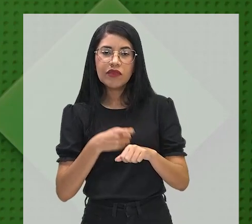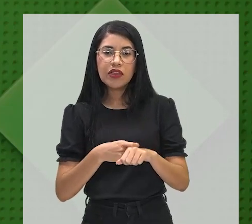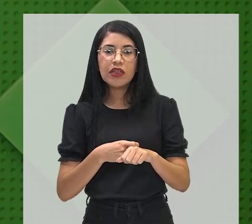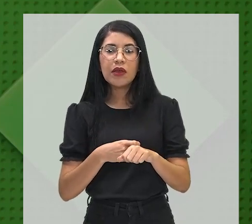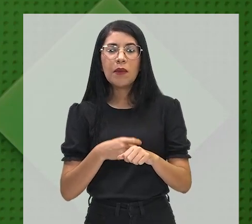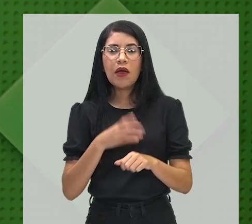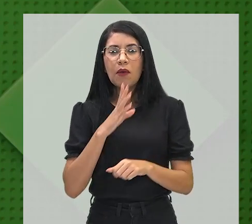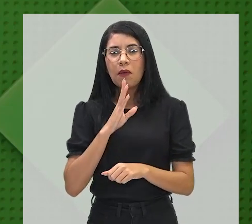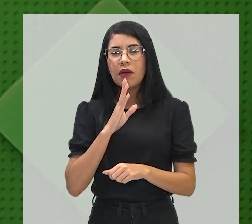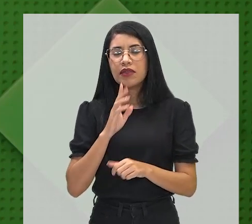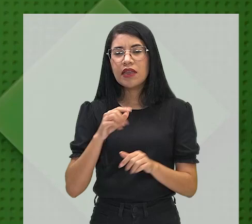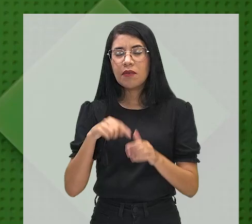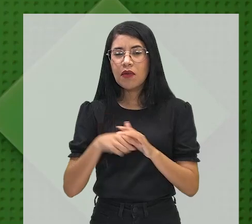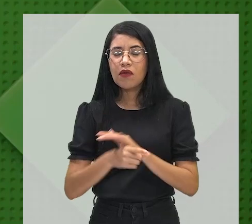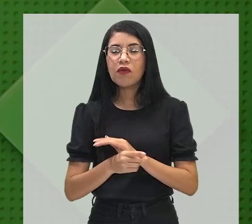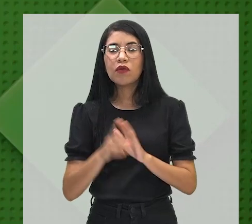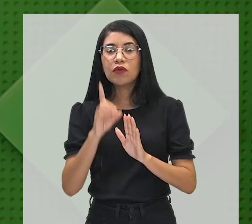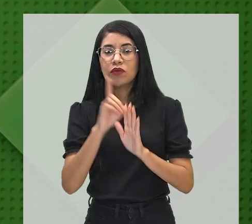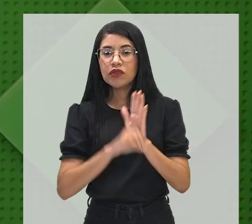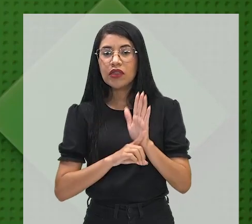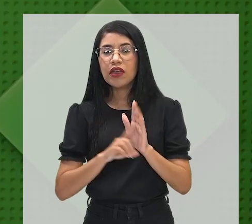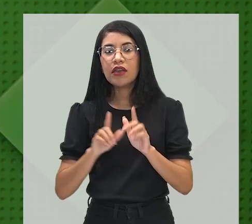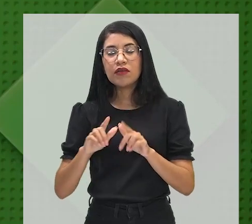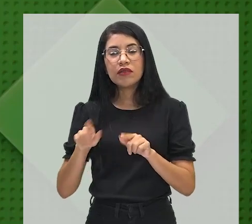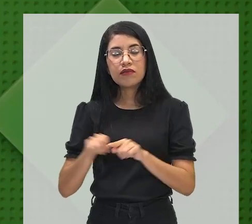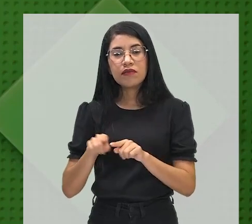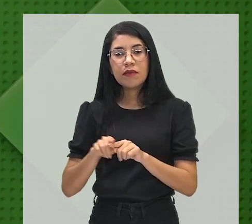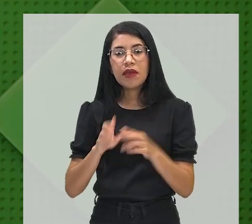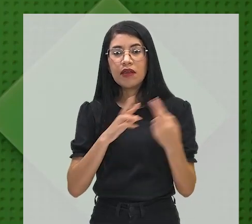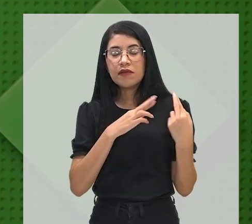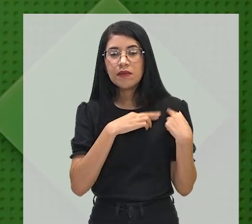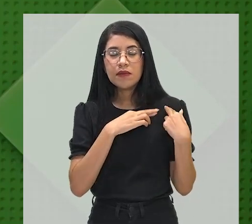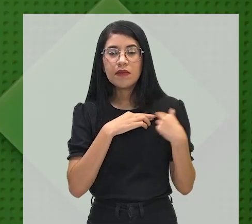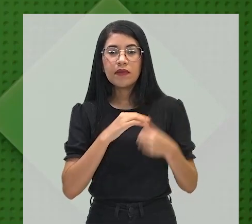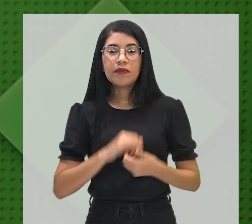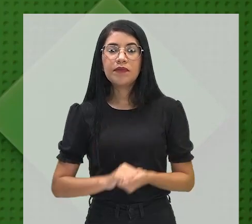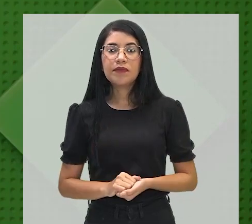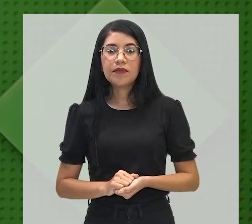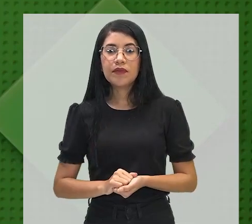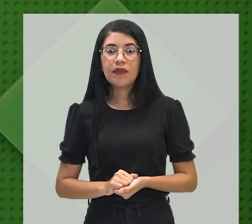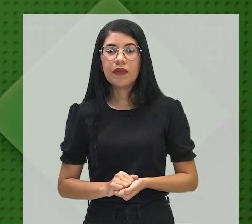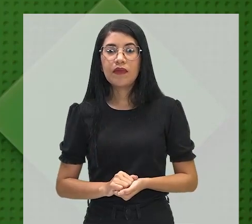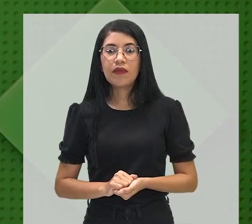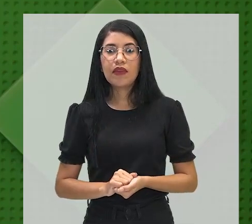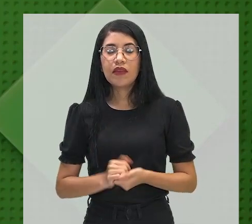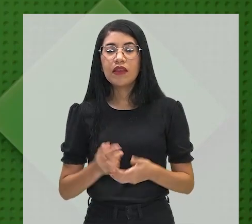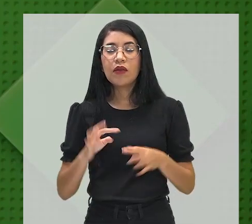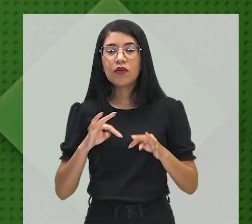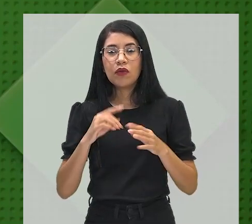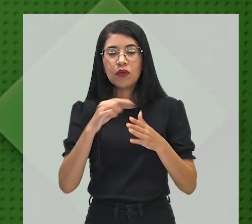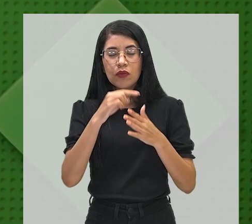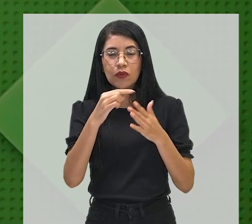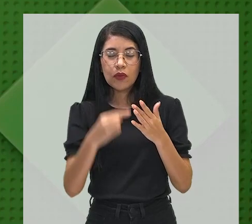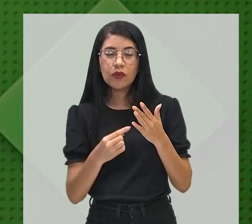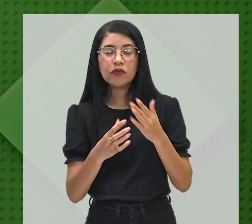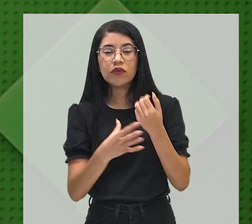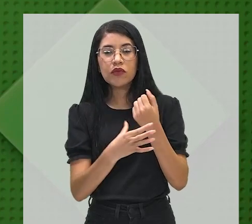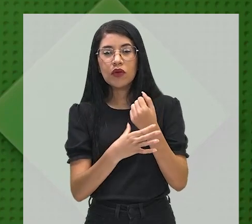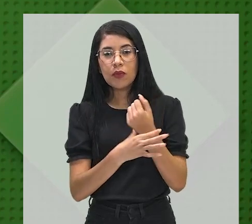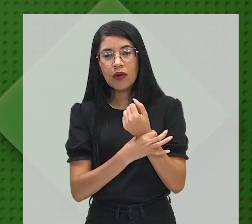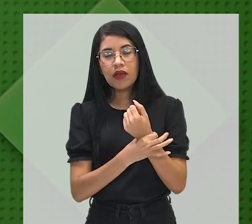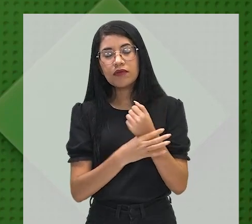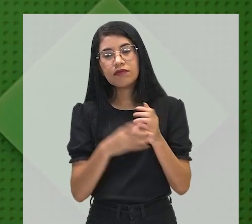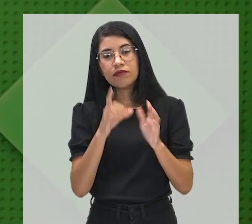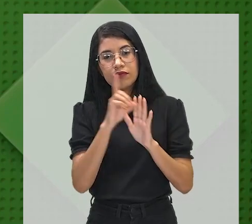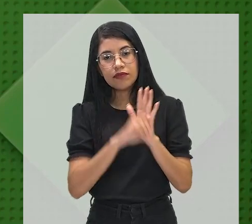estatuto e conhecer os seus direitos, os seus deveres, né, enquanto criança, enquanto adolescente, né? Então, são todos aí direitos,